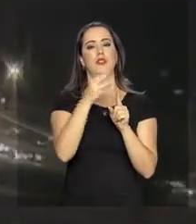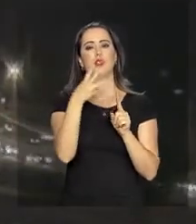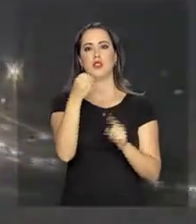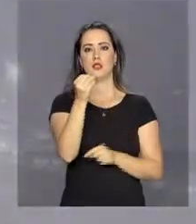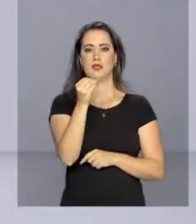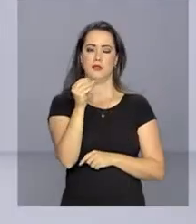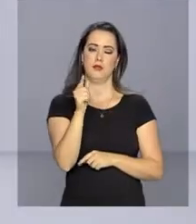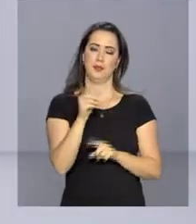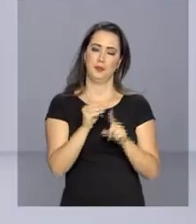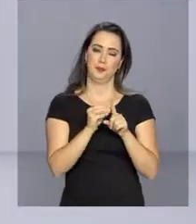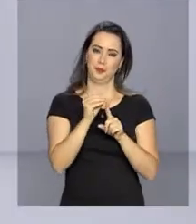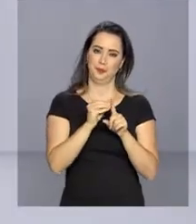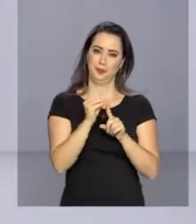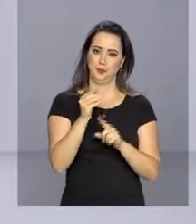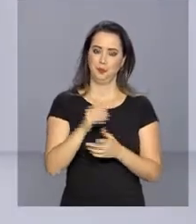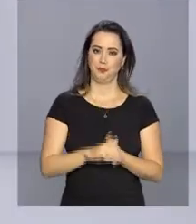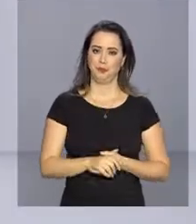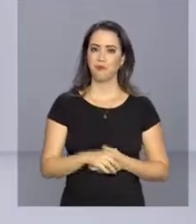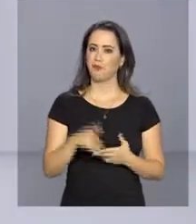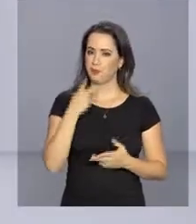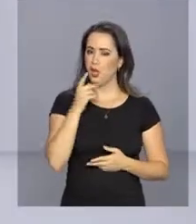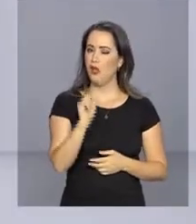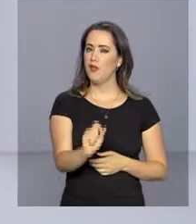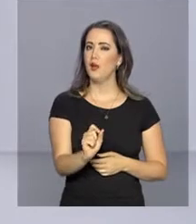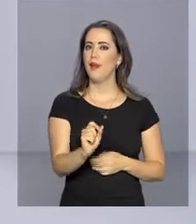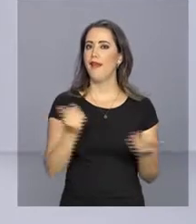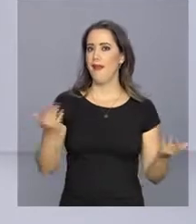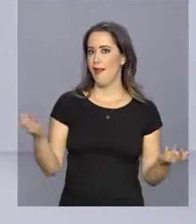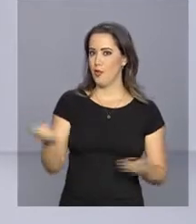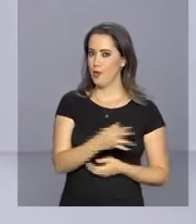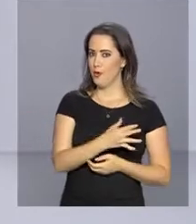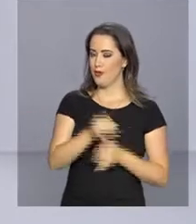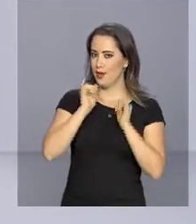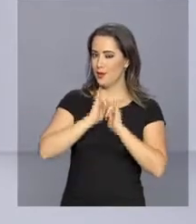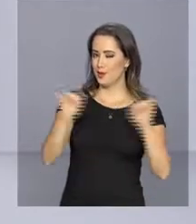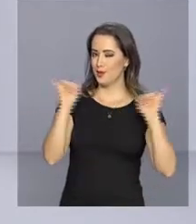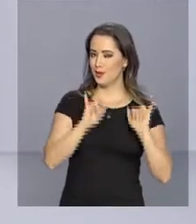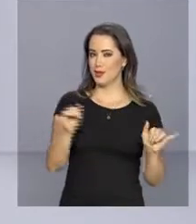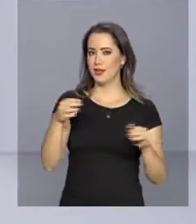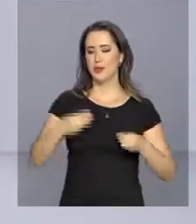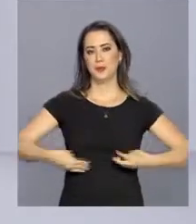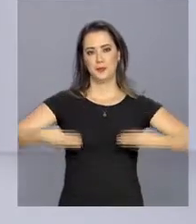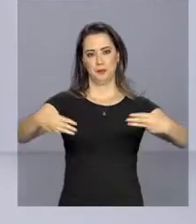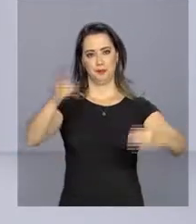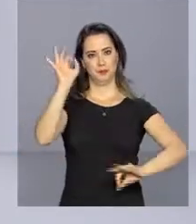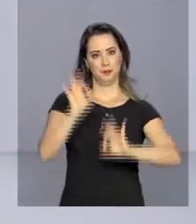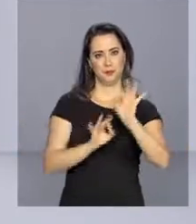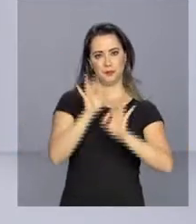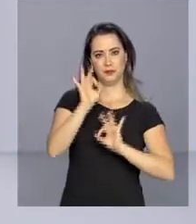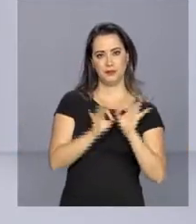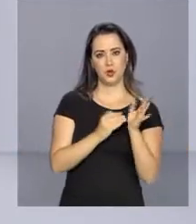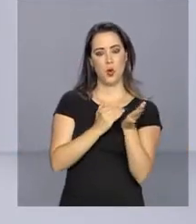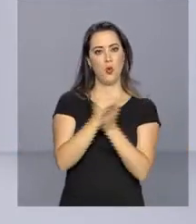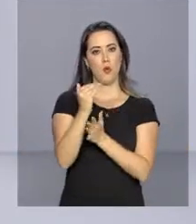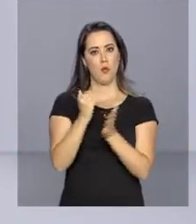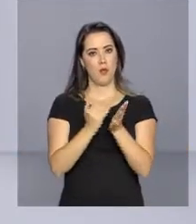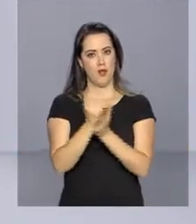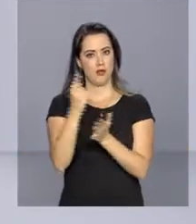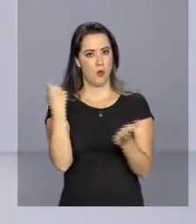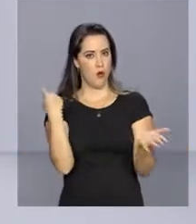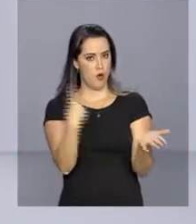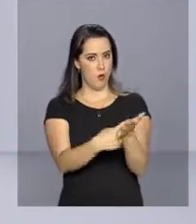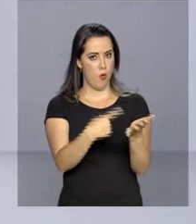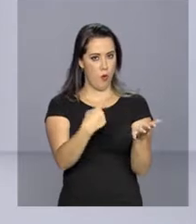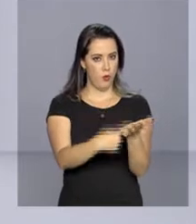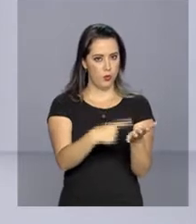graus a gente fala agora de uma novidade anunciada hoje pelo ministério do planejamento a partir de um acordo